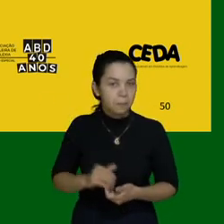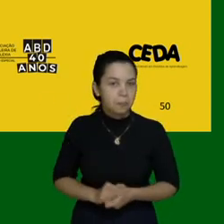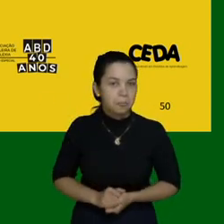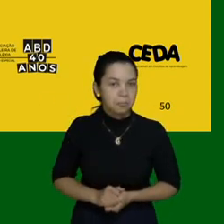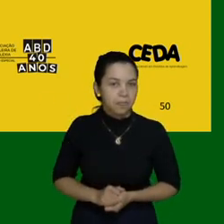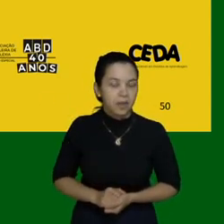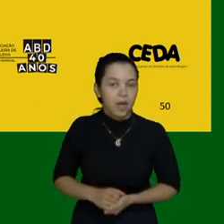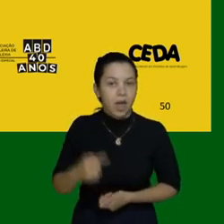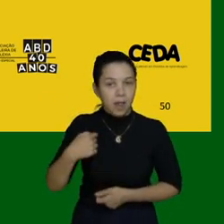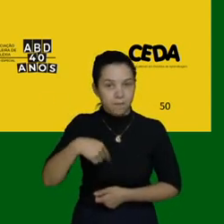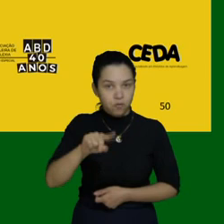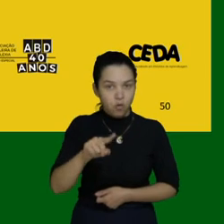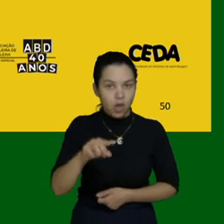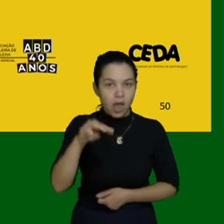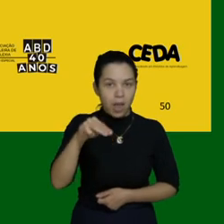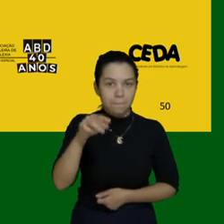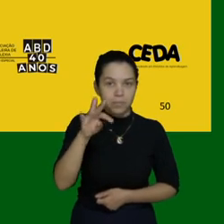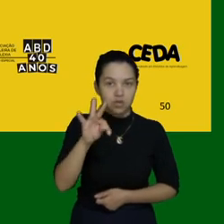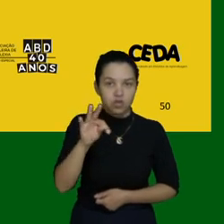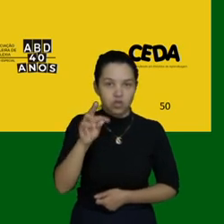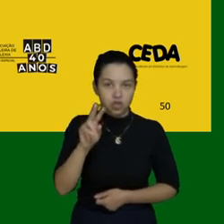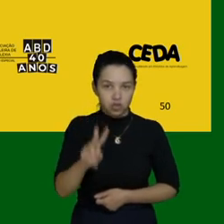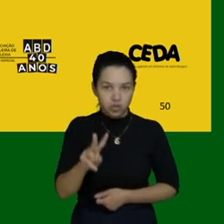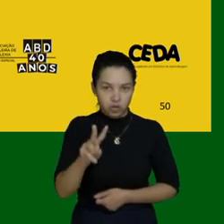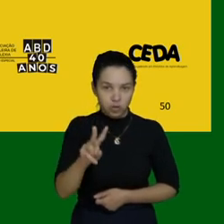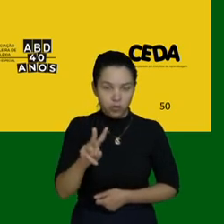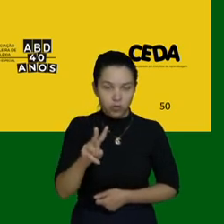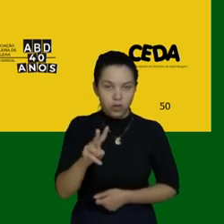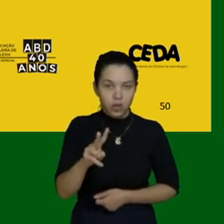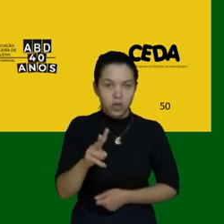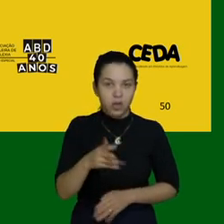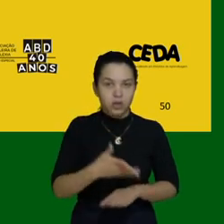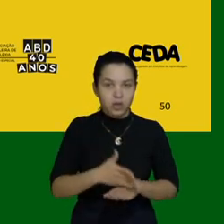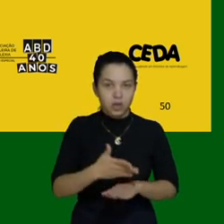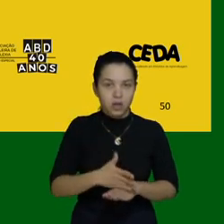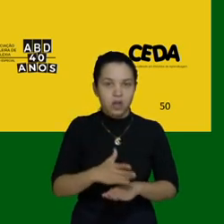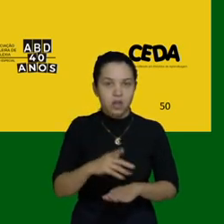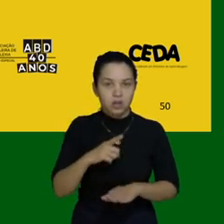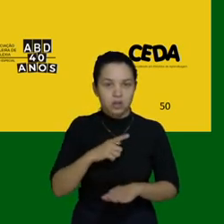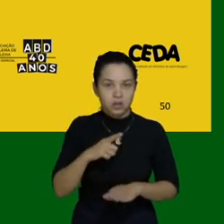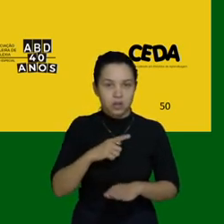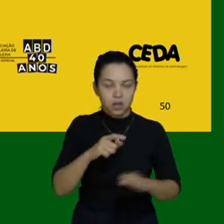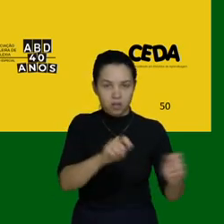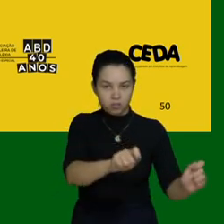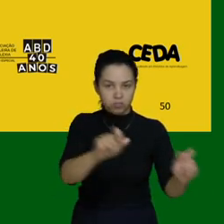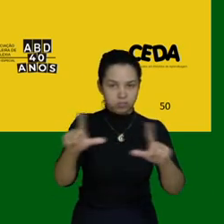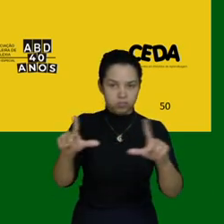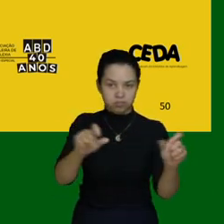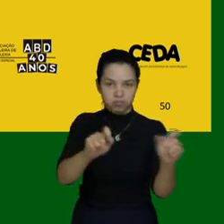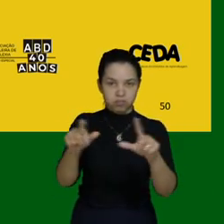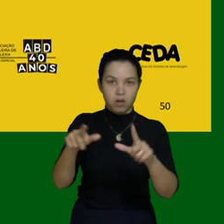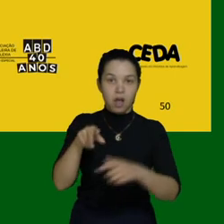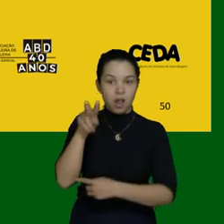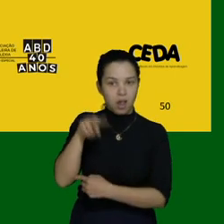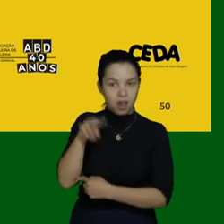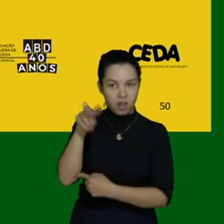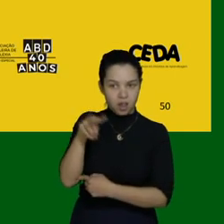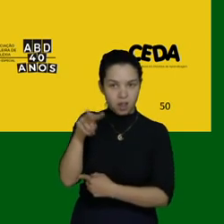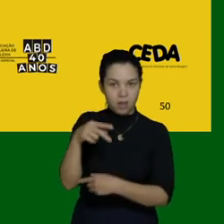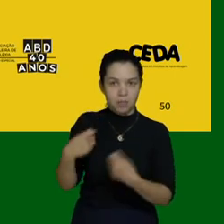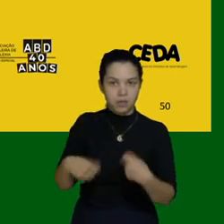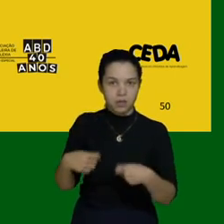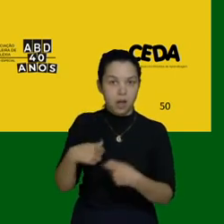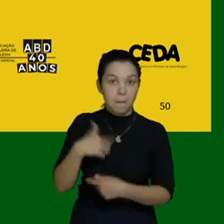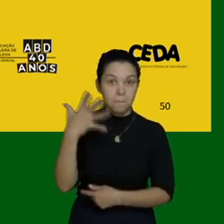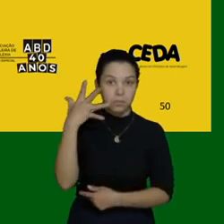teste na MTV e tinha passava o telepronter né para ela ler ela não e ela linda né olha quem